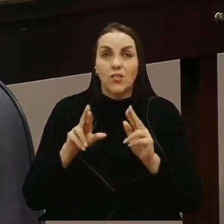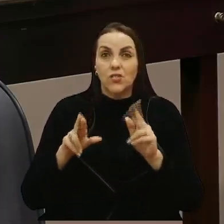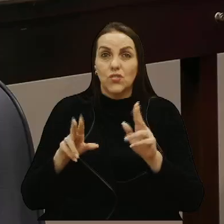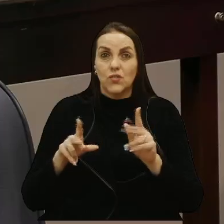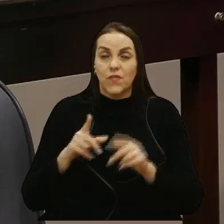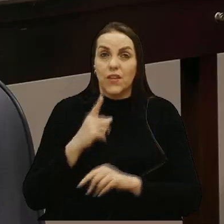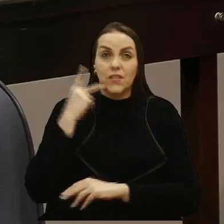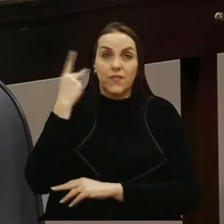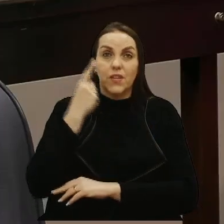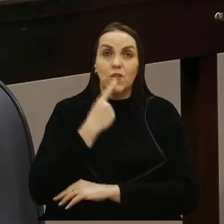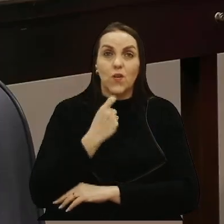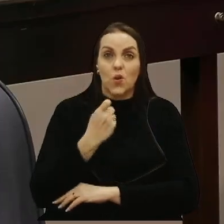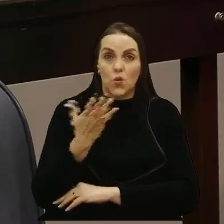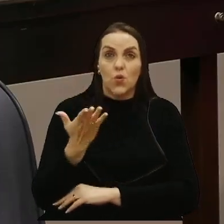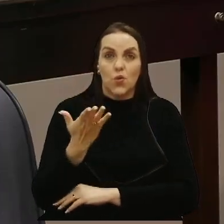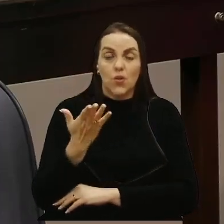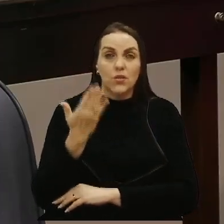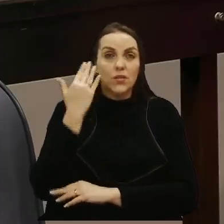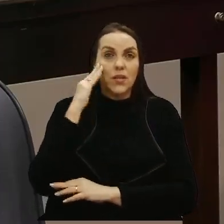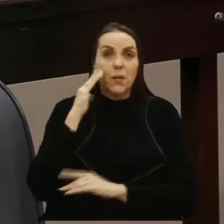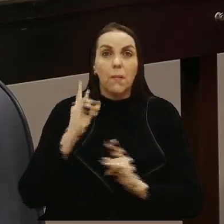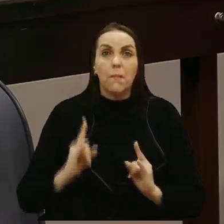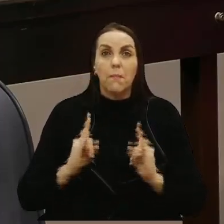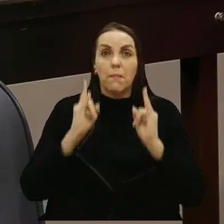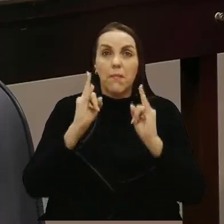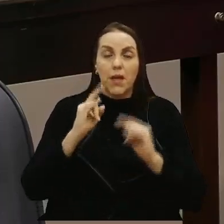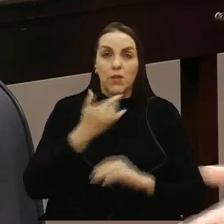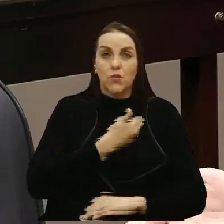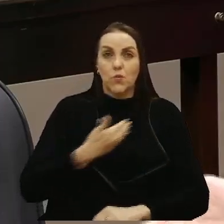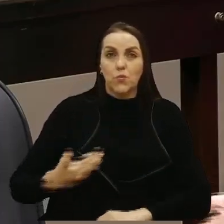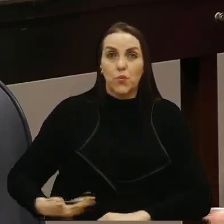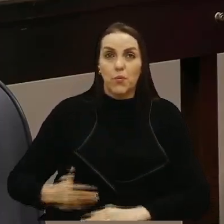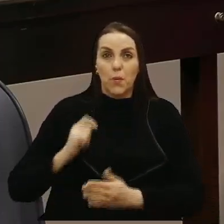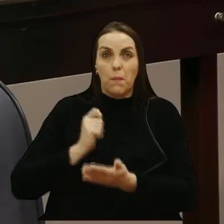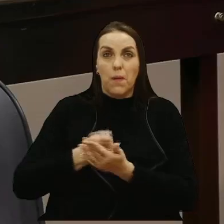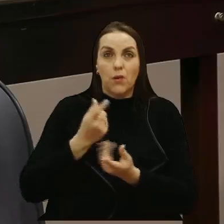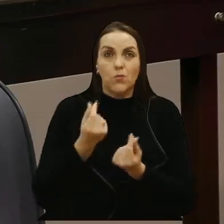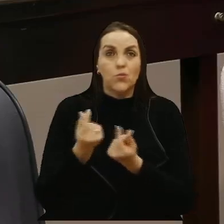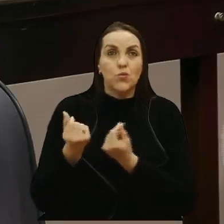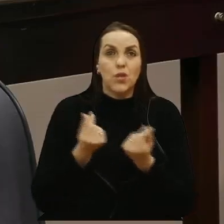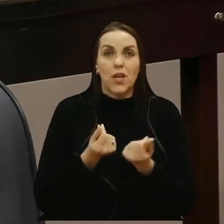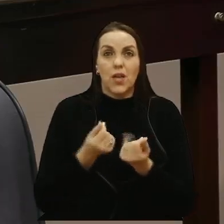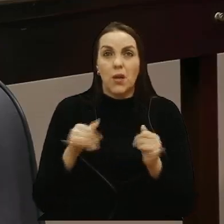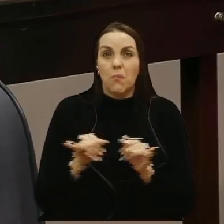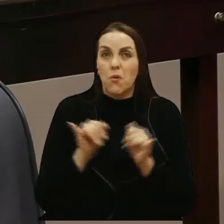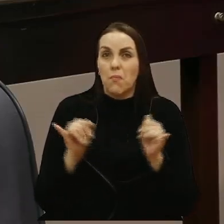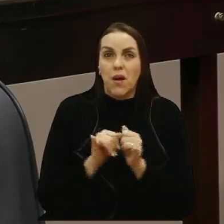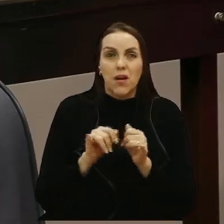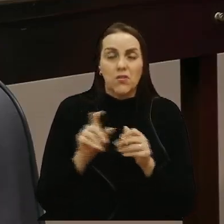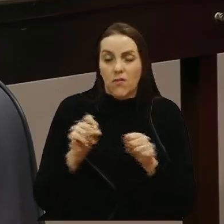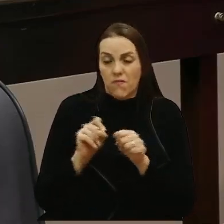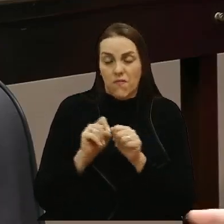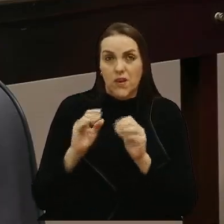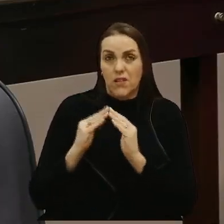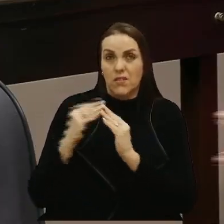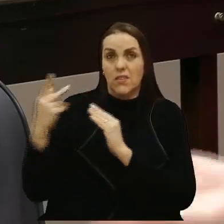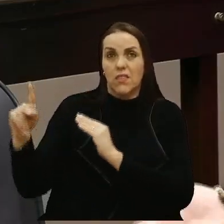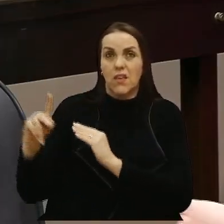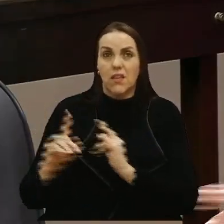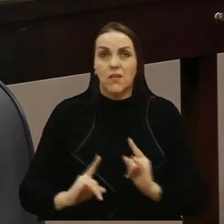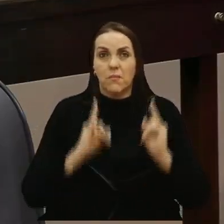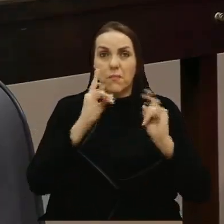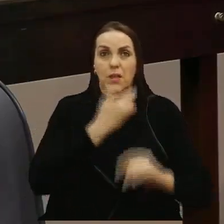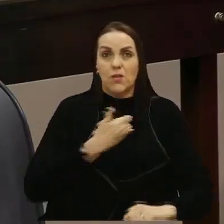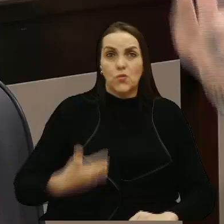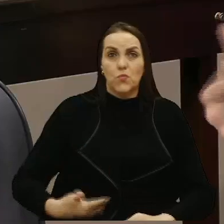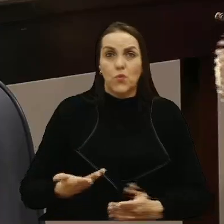tem que entender. Estava num prédio público pago com o nosso dinheiro, aquela balela, aquela besteira. Querem fazer, façam na casa deles, não em prédio público. Foi isso que a